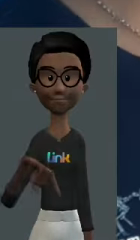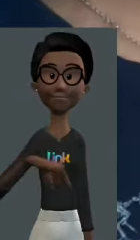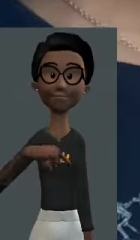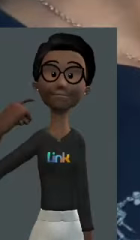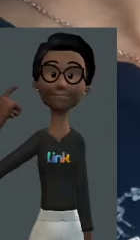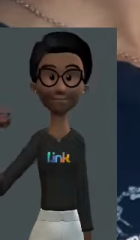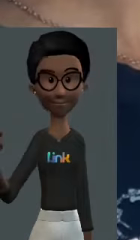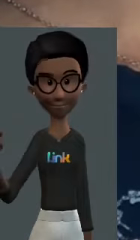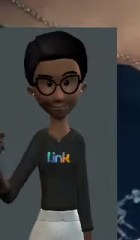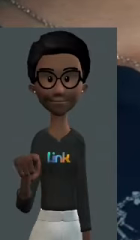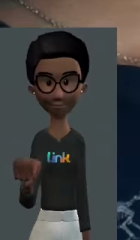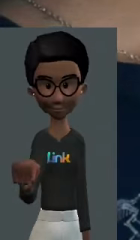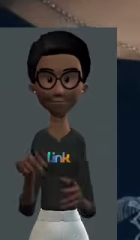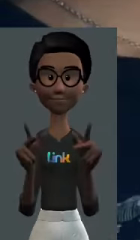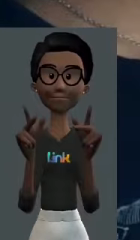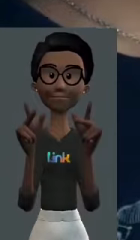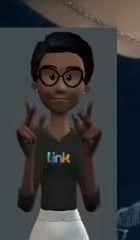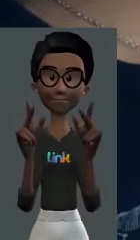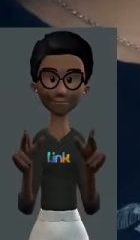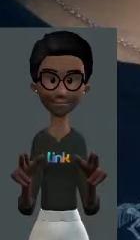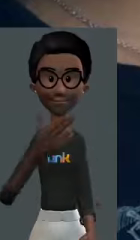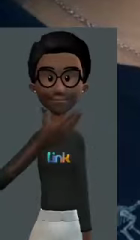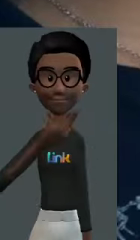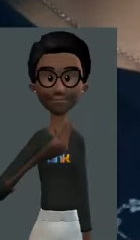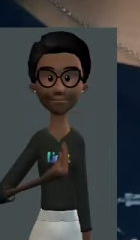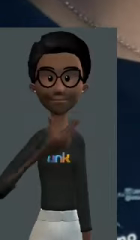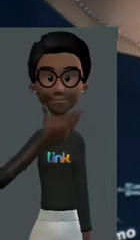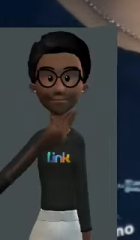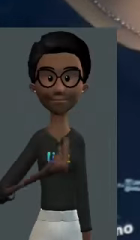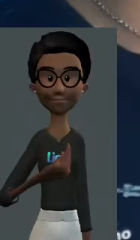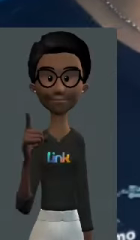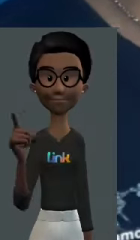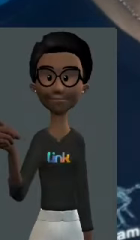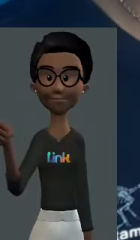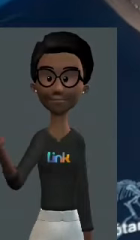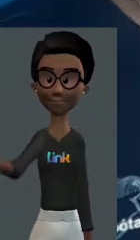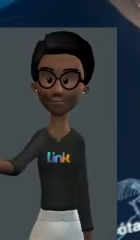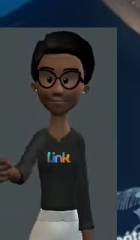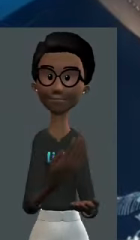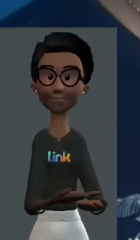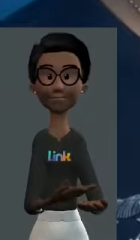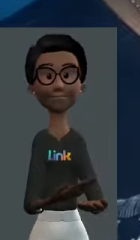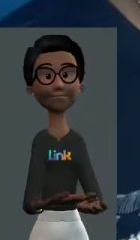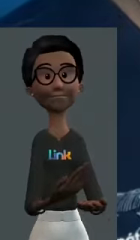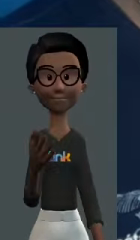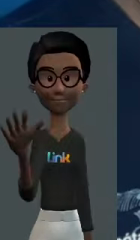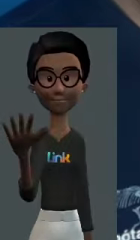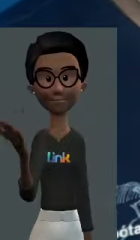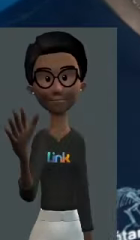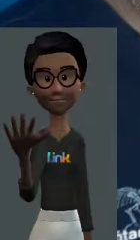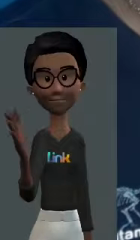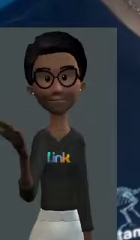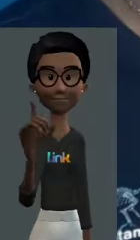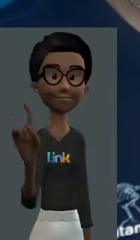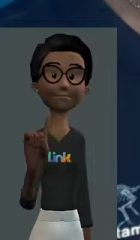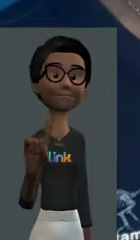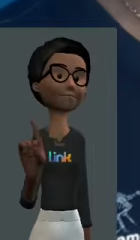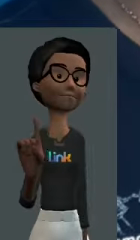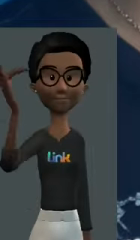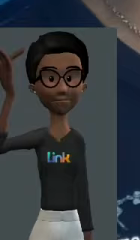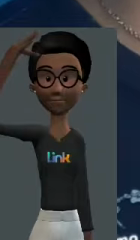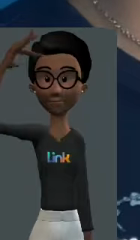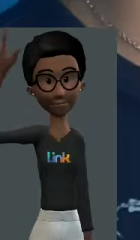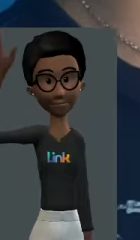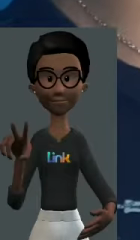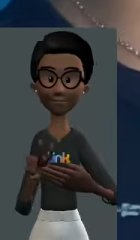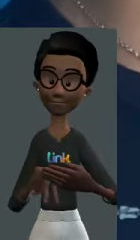seria isso? O Platão separa o universo em mundo sensível, que tem esse nome porque nós conseguimos sentir